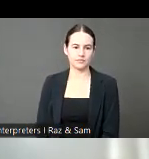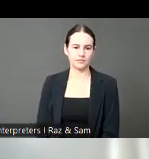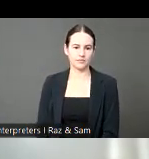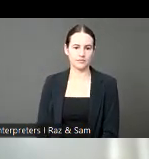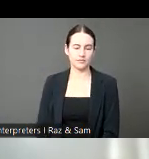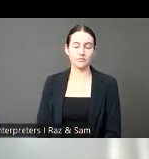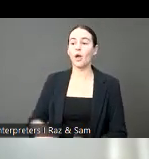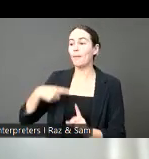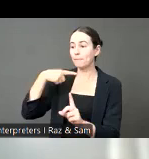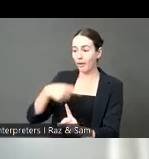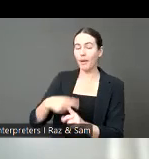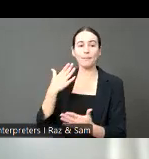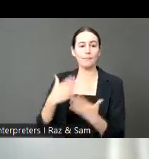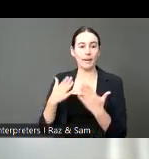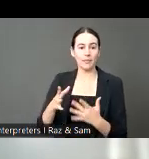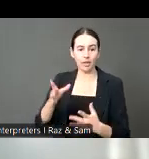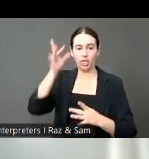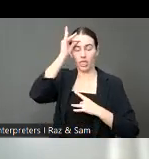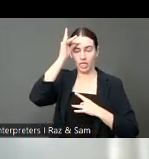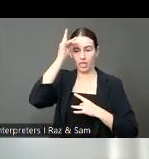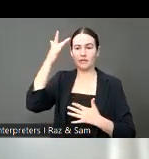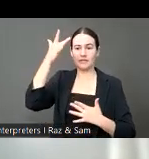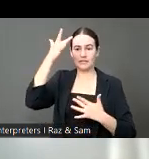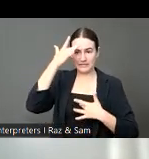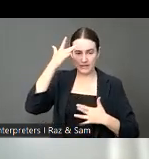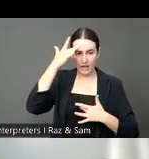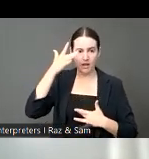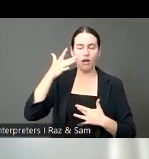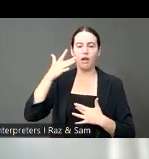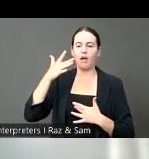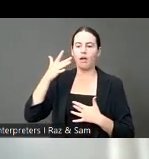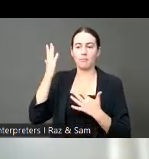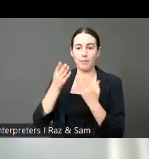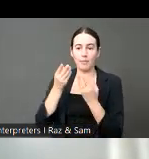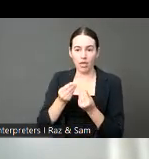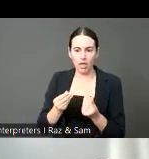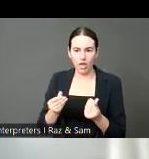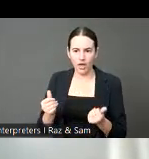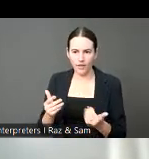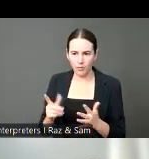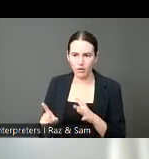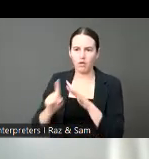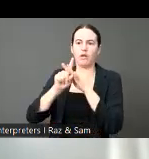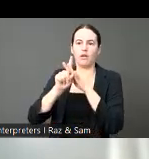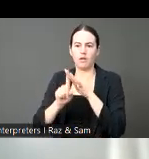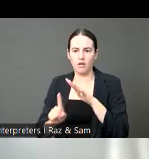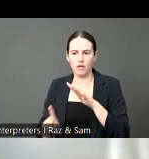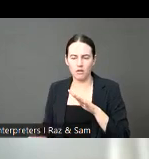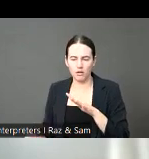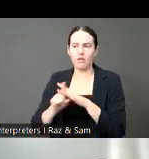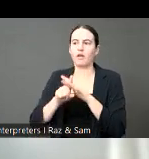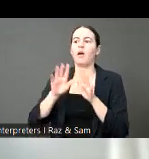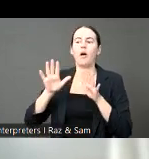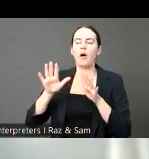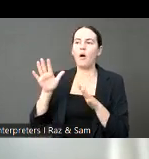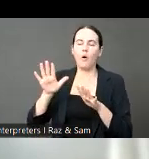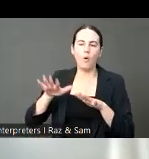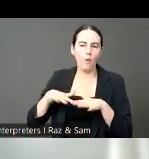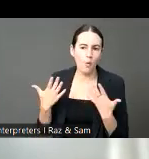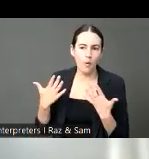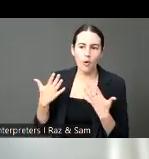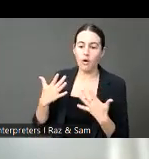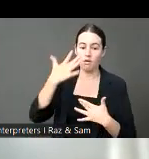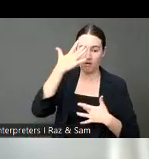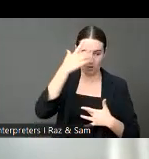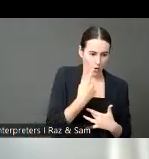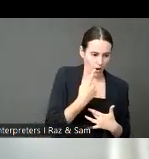importância de priorizar ações que busquem eliminar os determinantes sociais. Então, essa é a abordagem